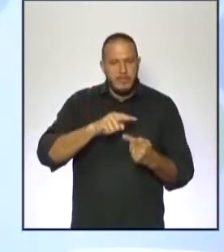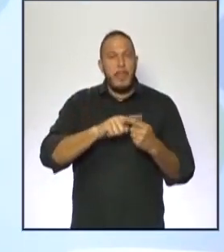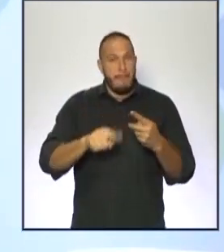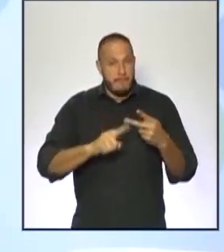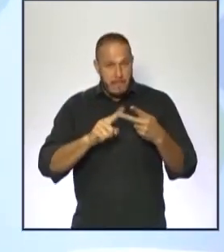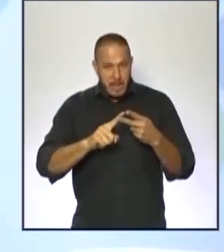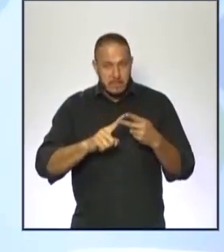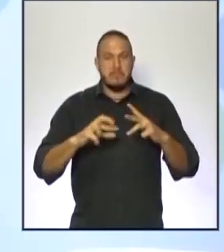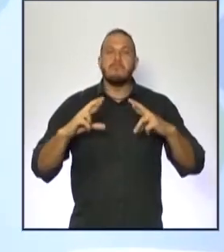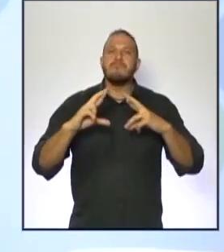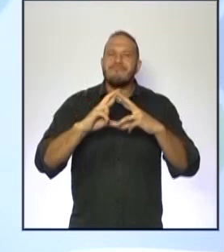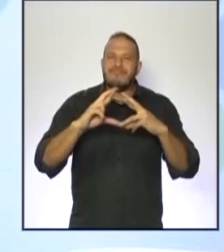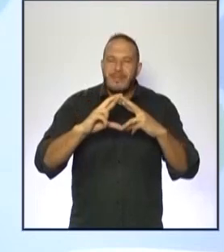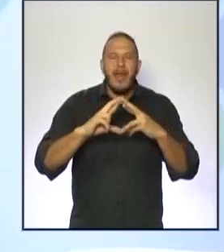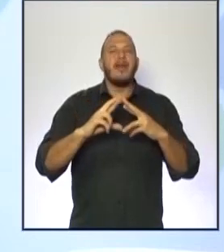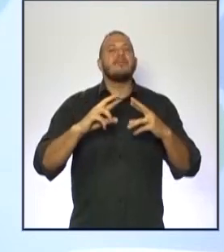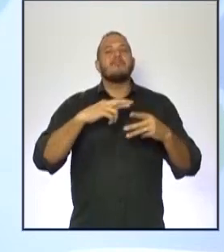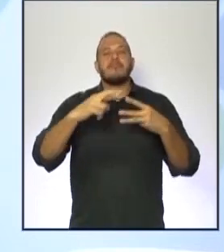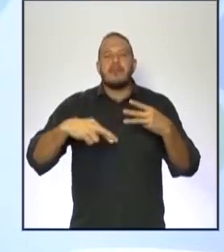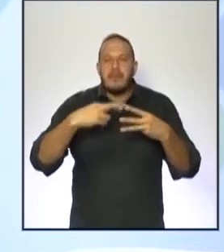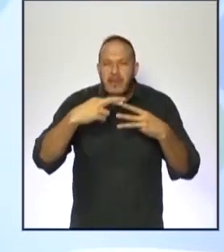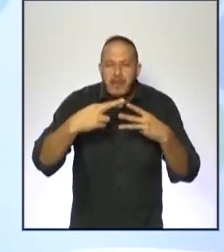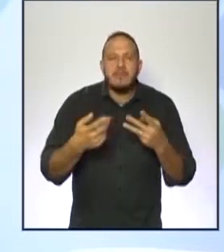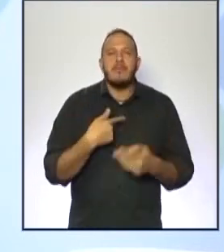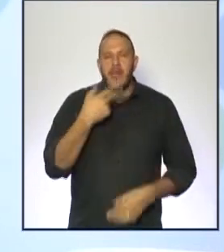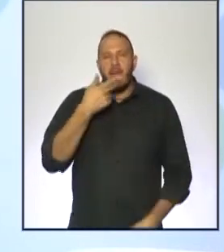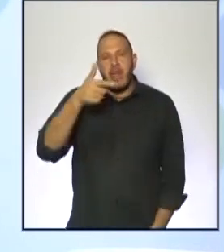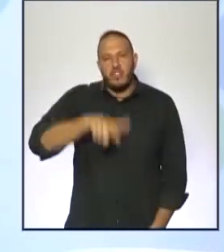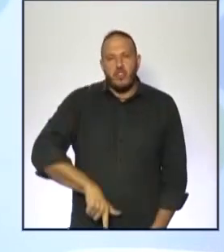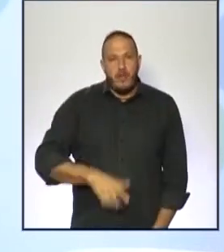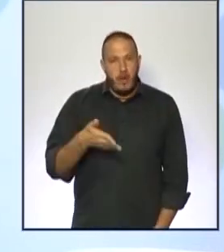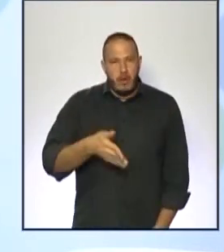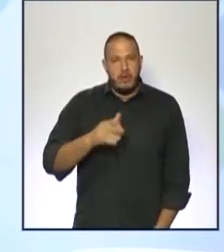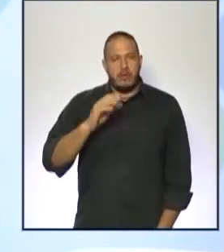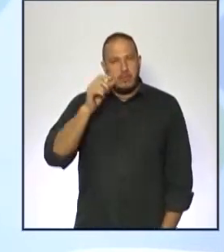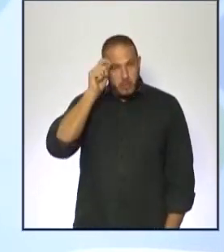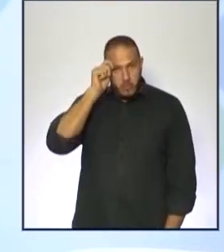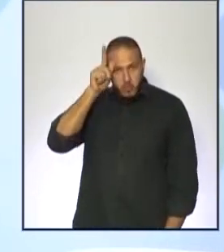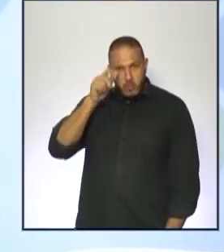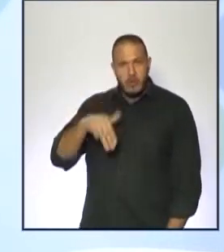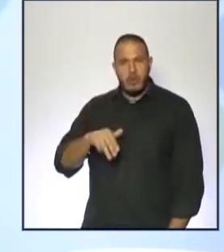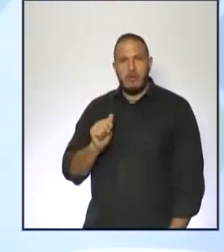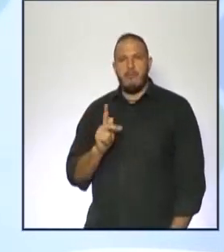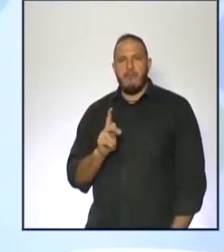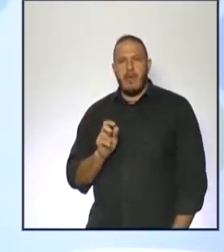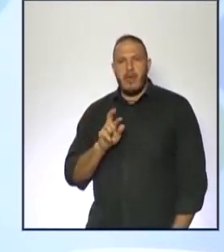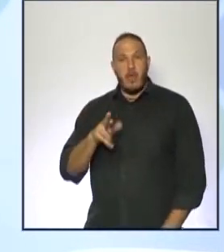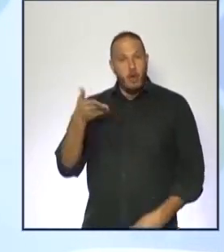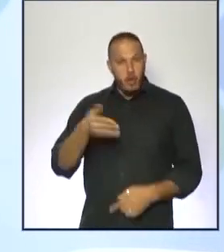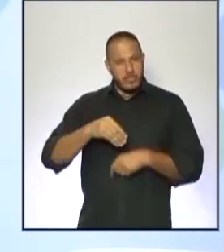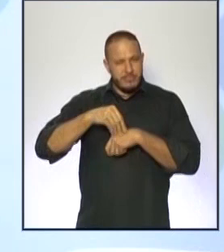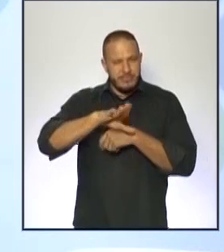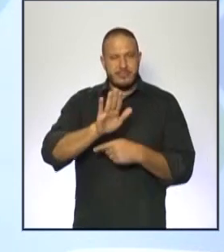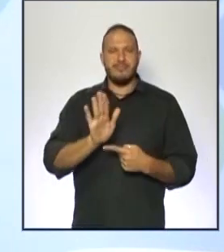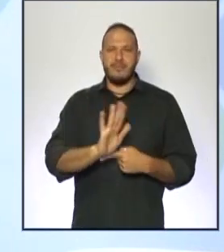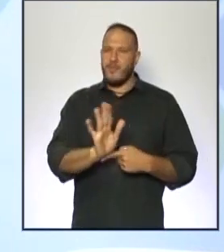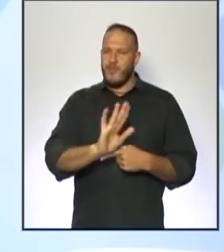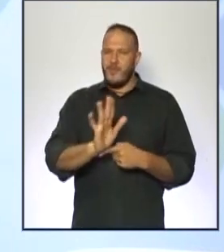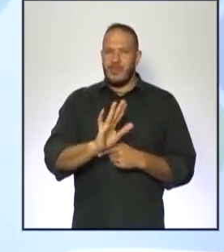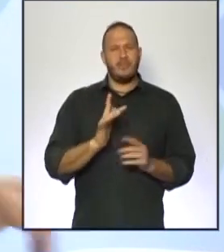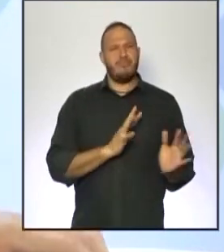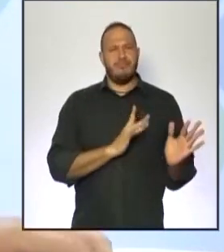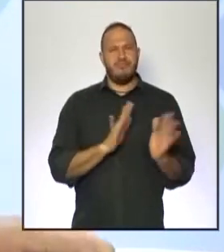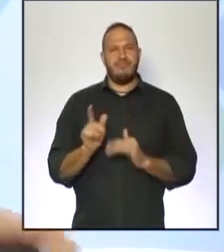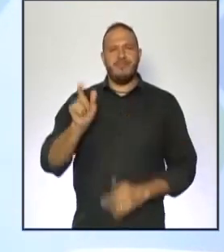reciclagem, nada mais justo do que a gente falar de cultura maker. Eu trouxe hoje um vídeo especial de um